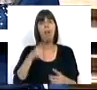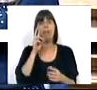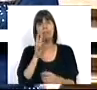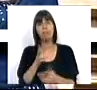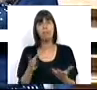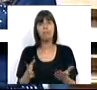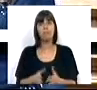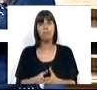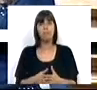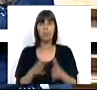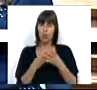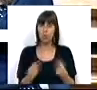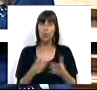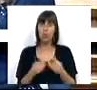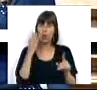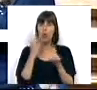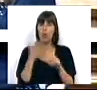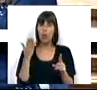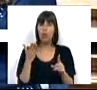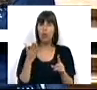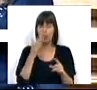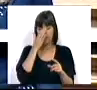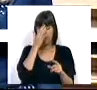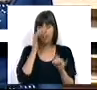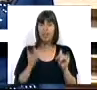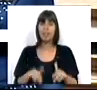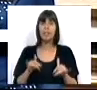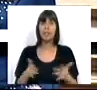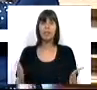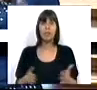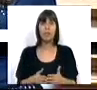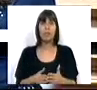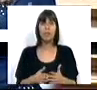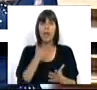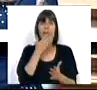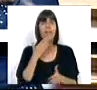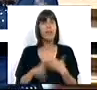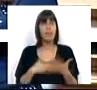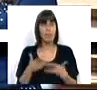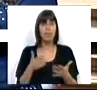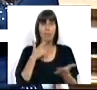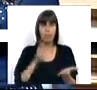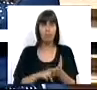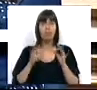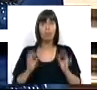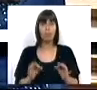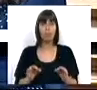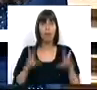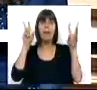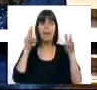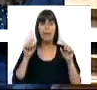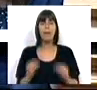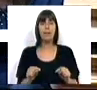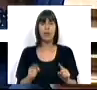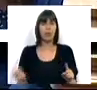mais solução concreta, terminar, Sra. Deputada. Termino, Sr. Presidente, e eficiente e com eficácia relativamente a esta